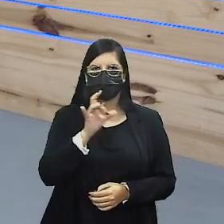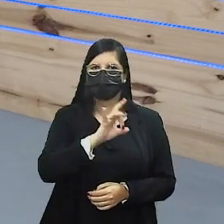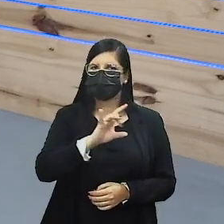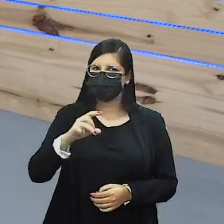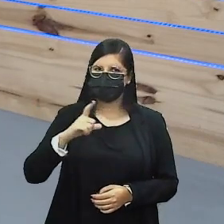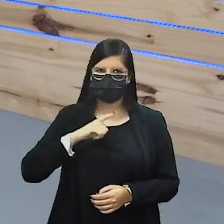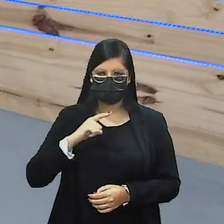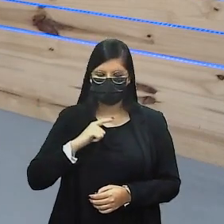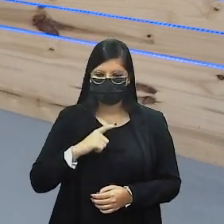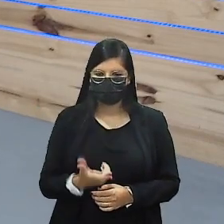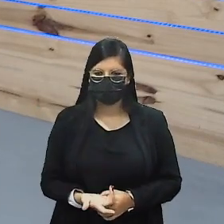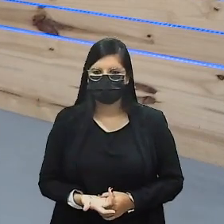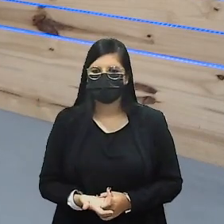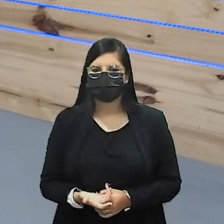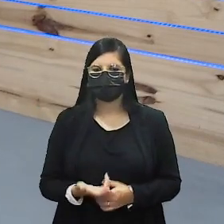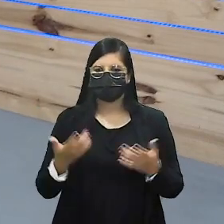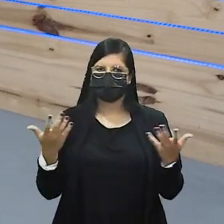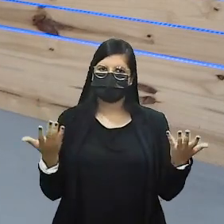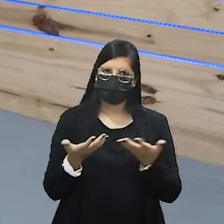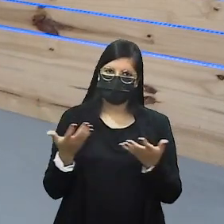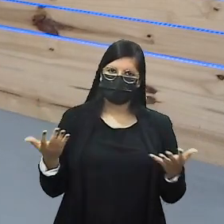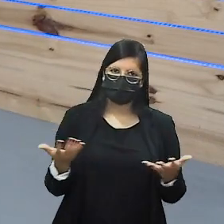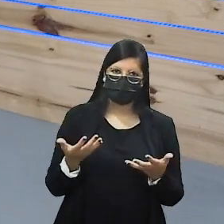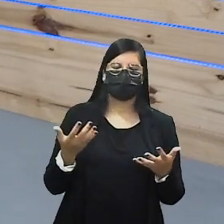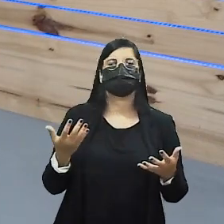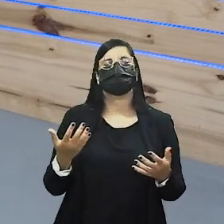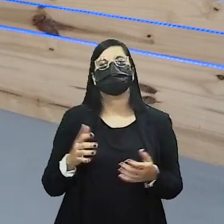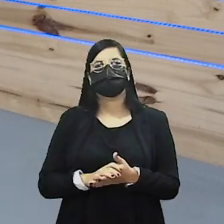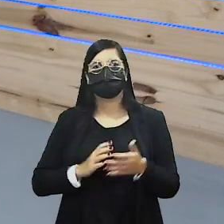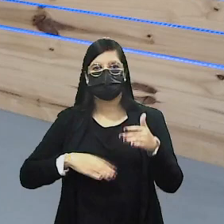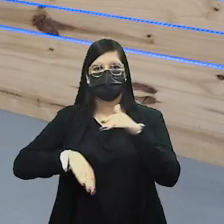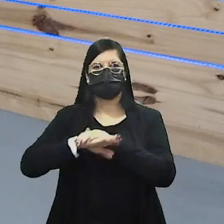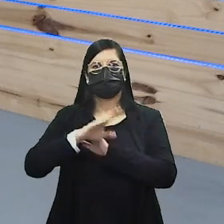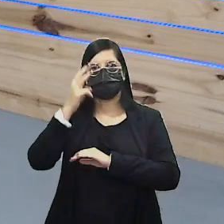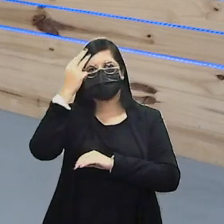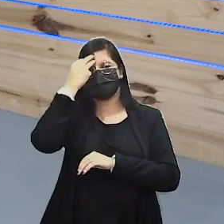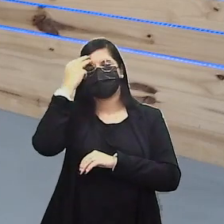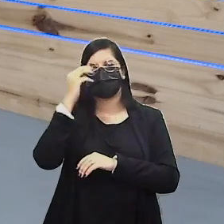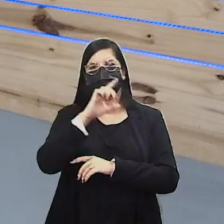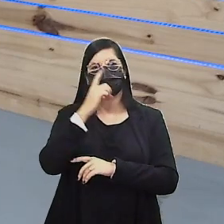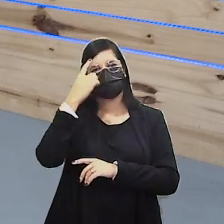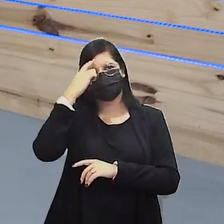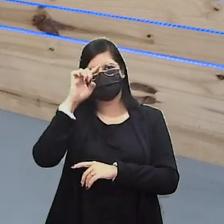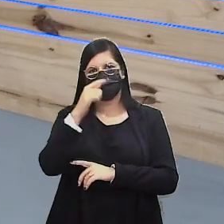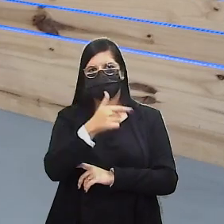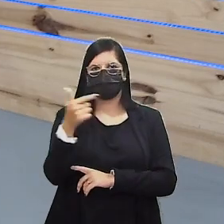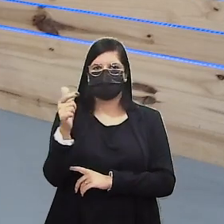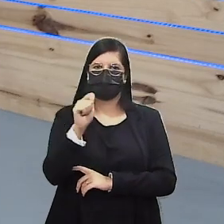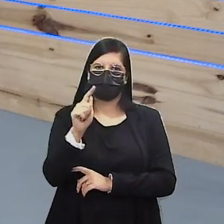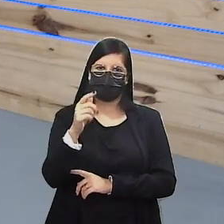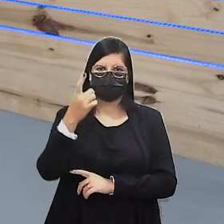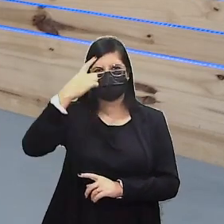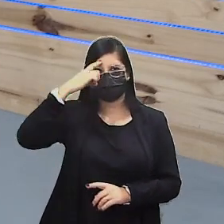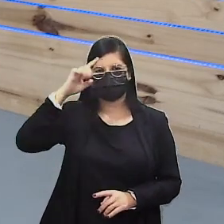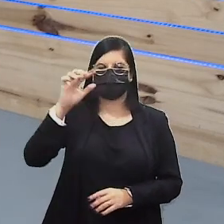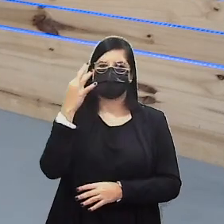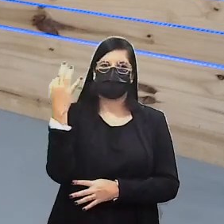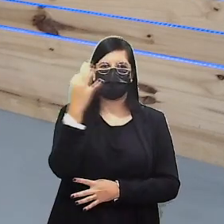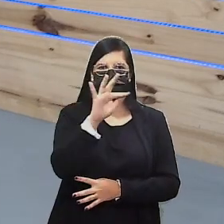seu, né? Então, e guardem, né, na memória, dia 22 de agosto é o nosso dia do folclore.